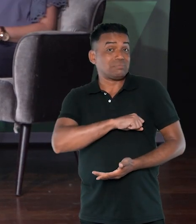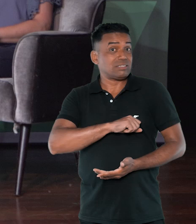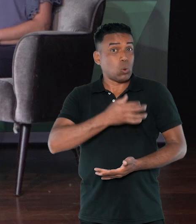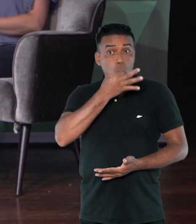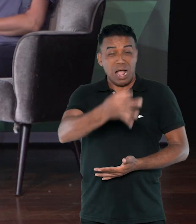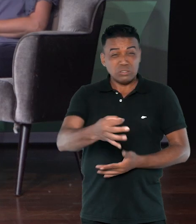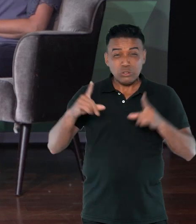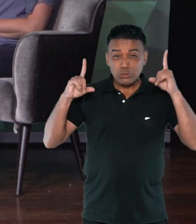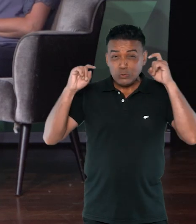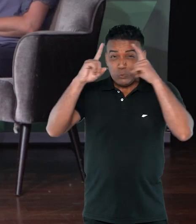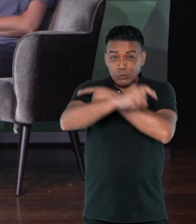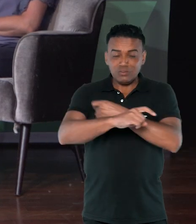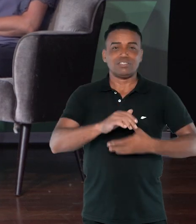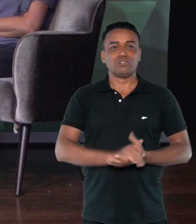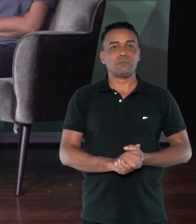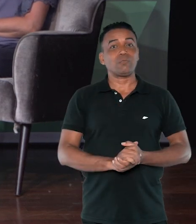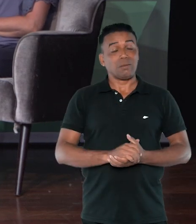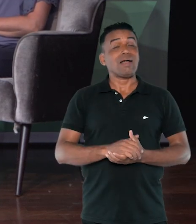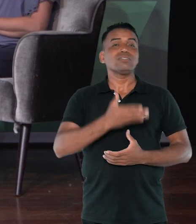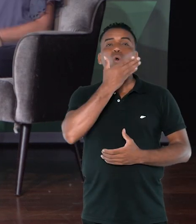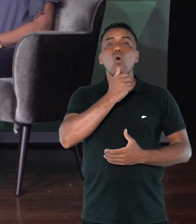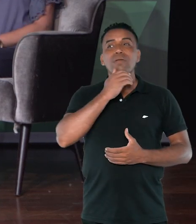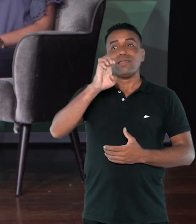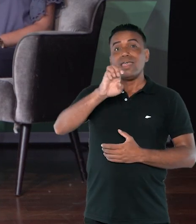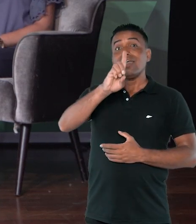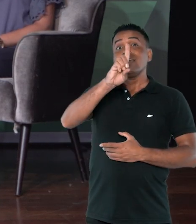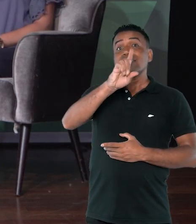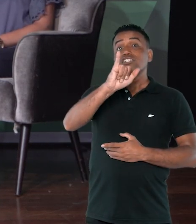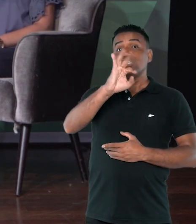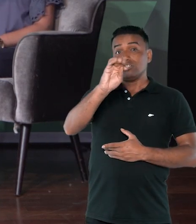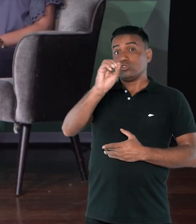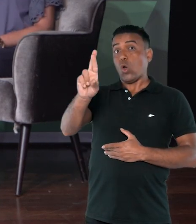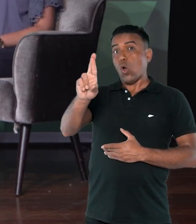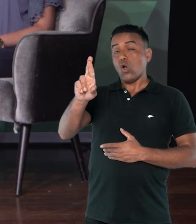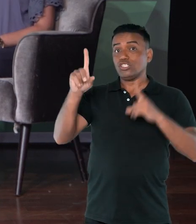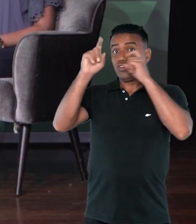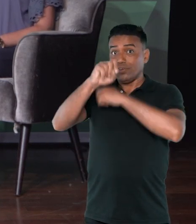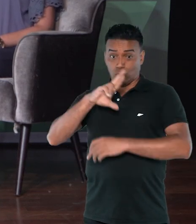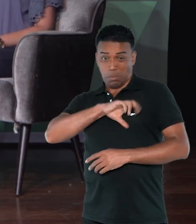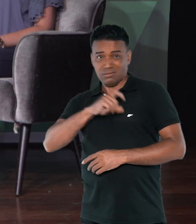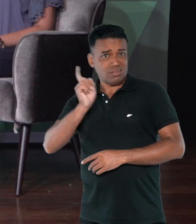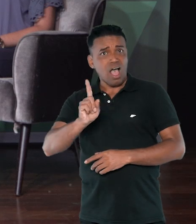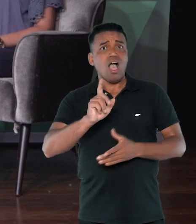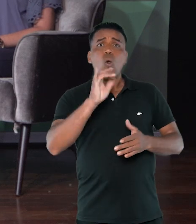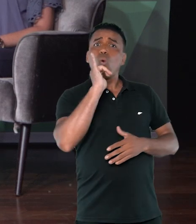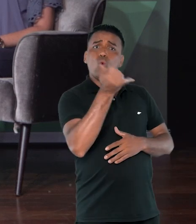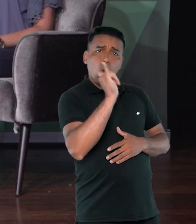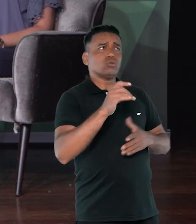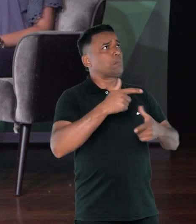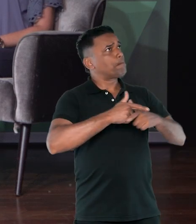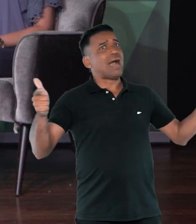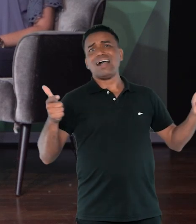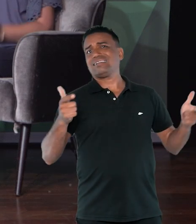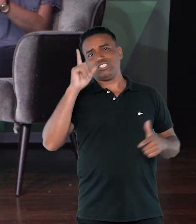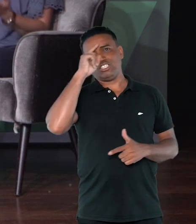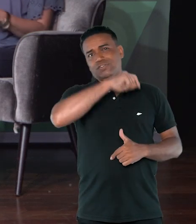café, mas vontade de escrever um romance que dá. Ao mesmo tempo, acho que é tão difícil. Mas o meu editor falou que